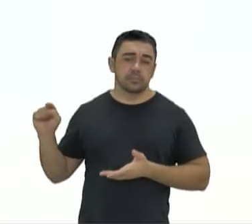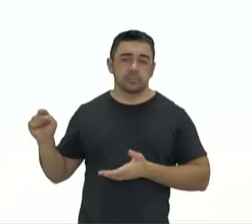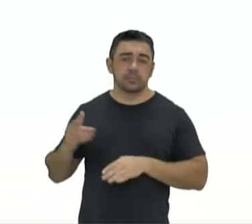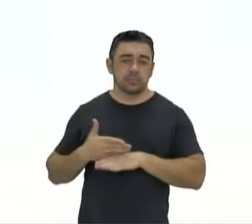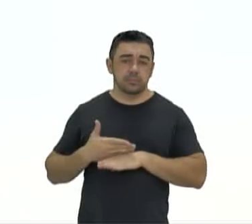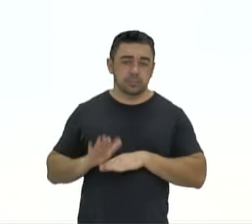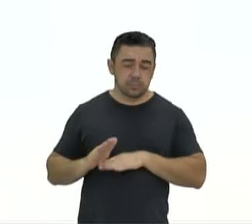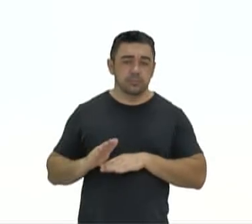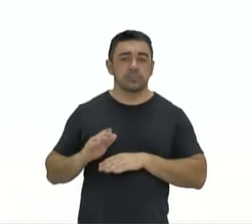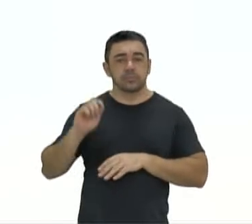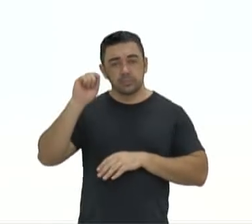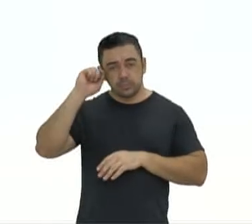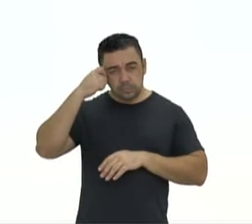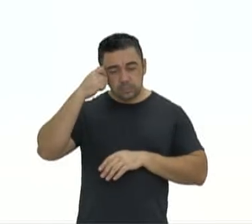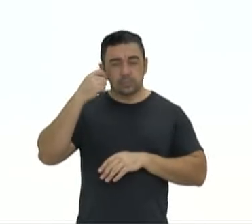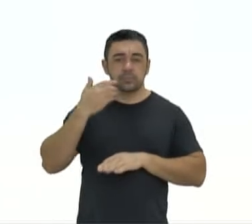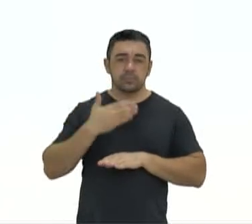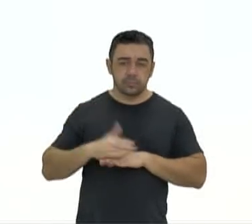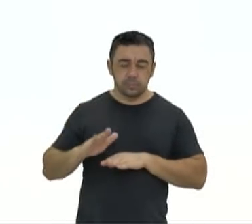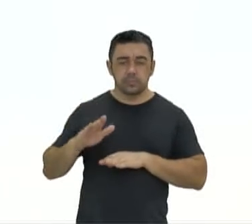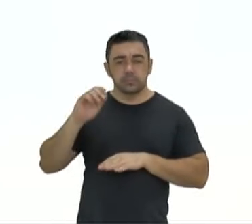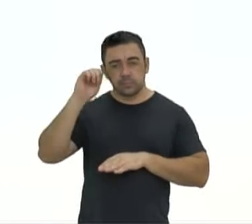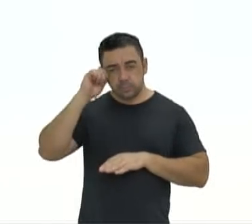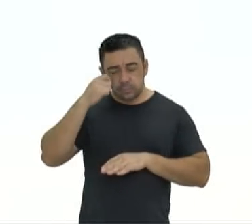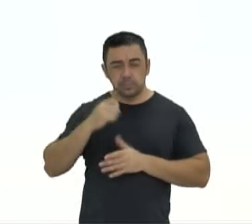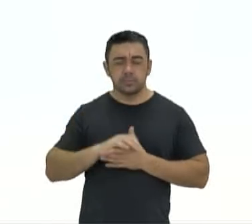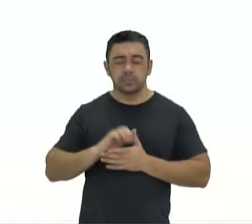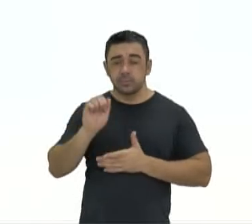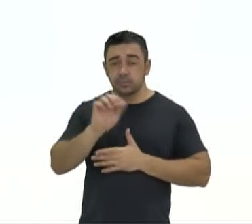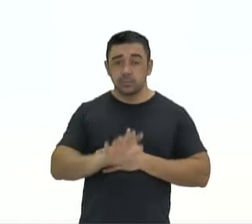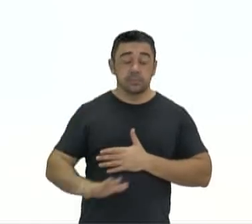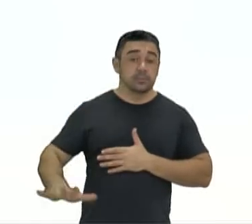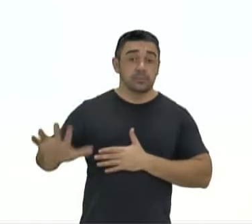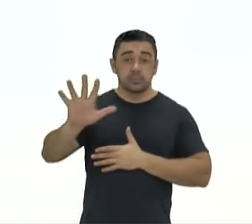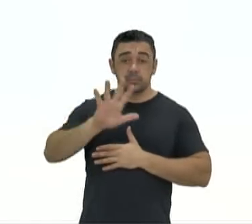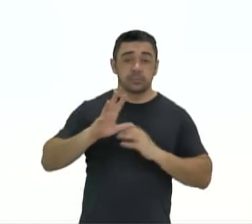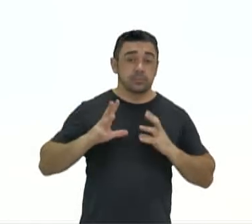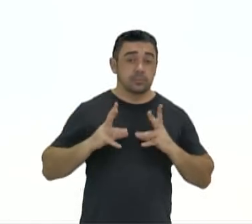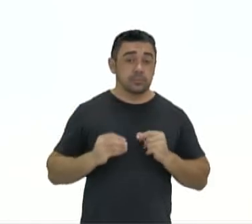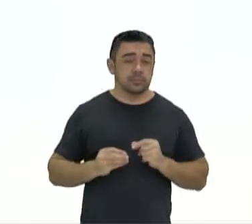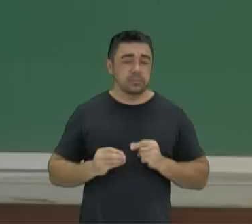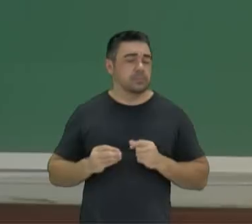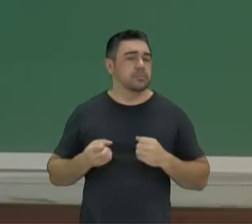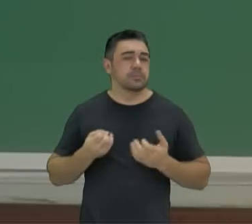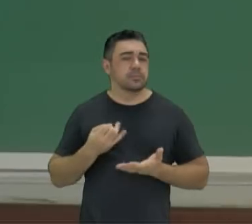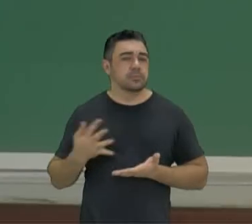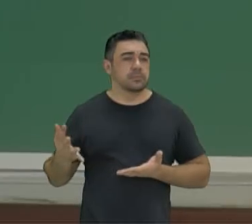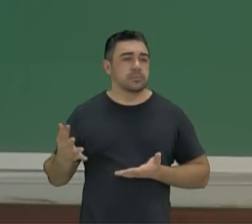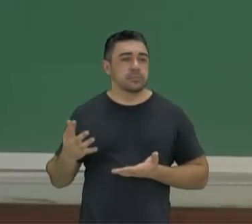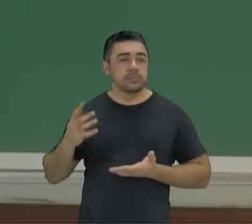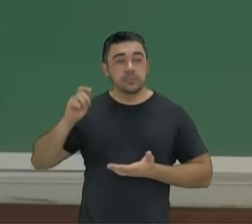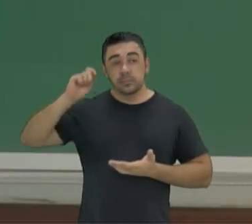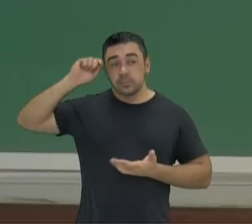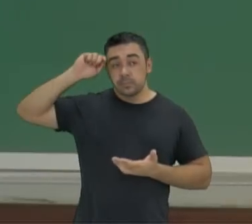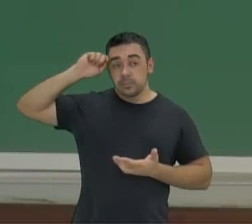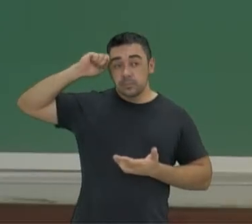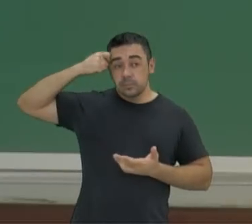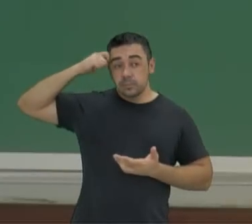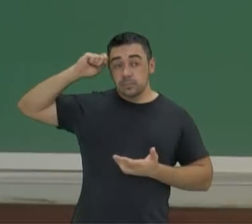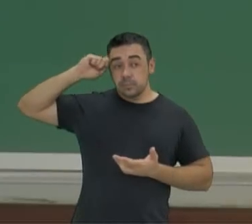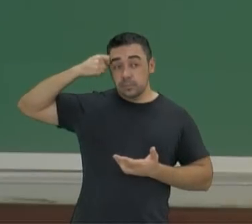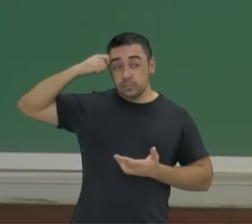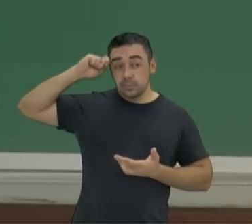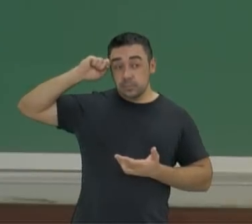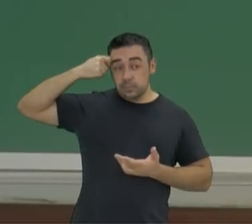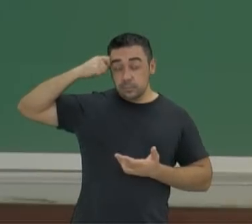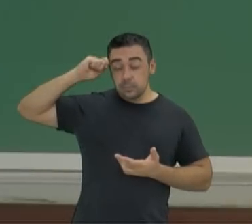eu tenho um quadrado preto. A área total dos quadrados pretos. Eu não quero a área total do tabuleiro, eu